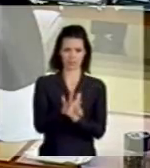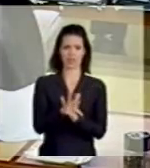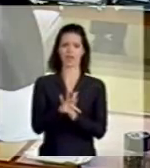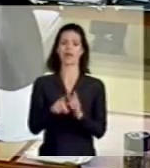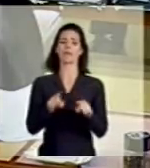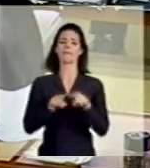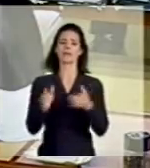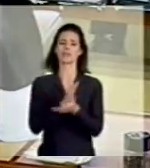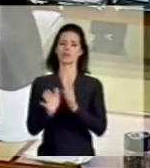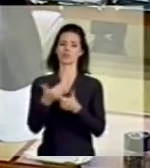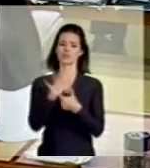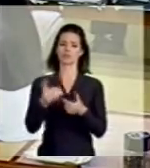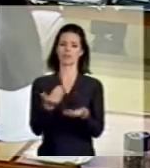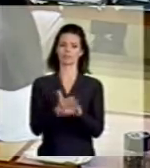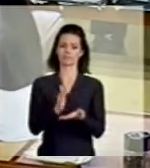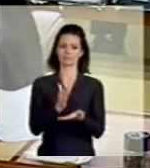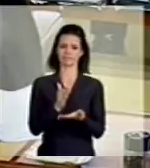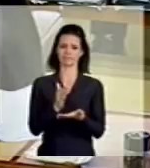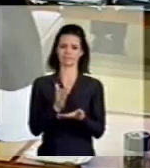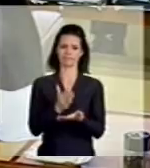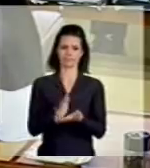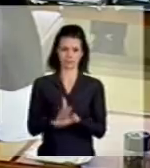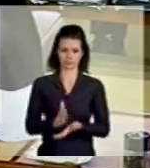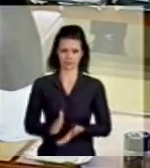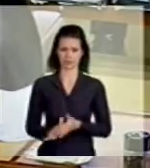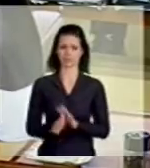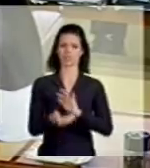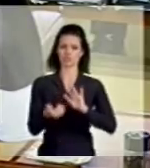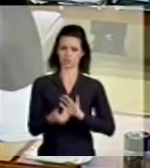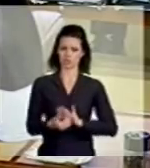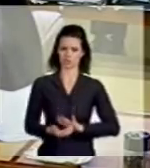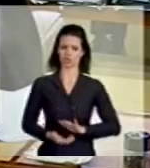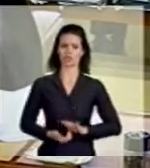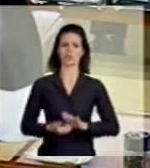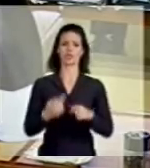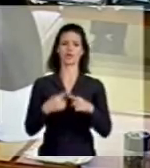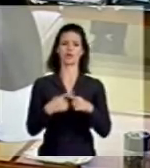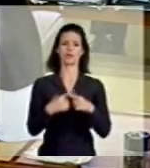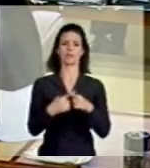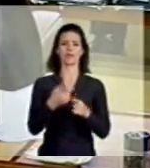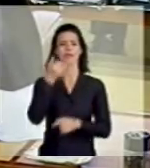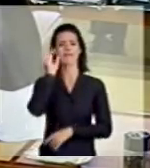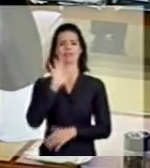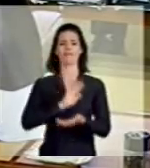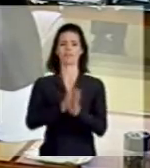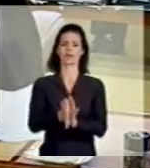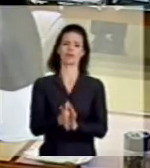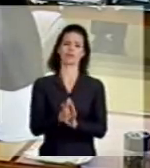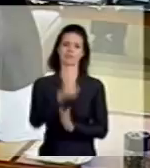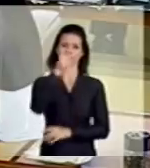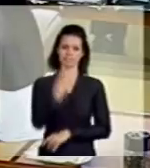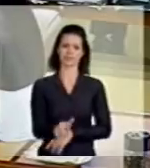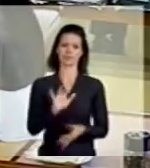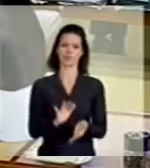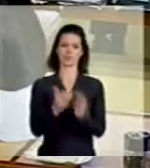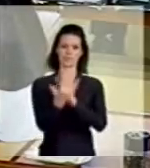penal, de modo que restou claro que a conduta não deve ser punida em razão da orientação sexual do autor, mas diante do desvio